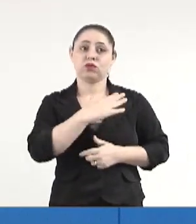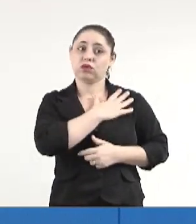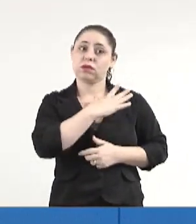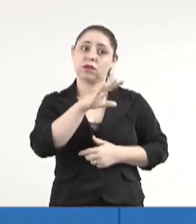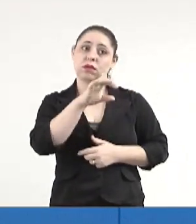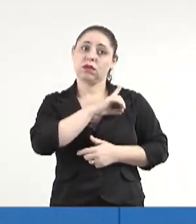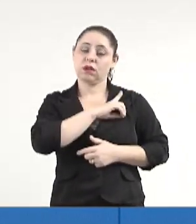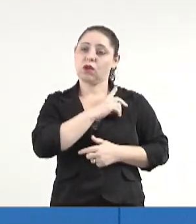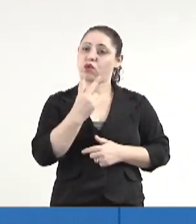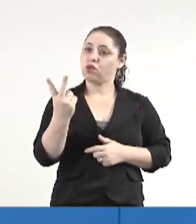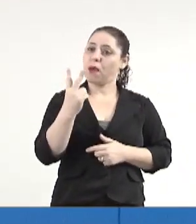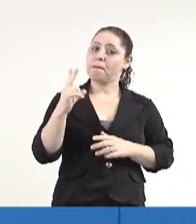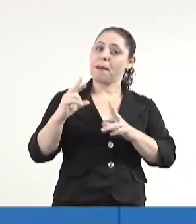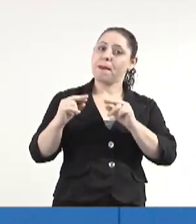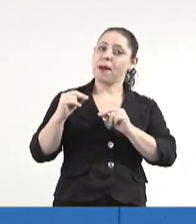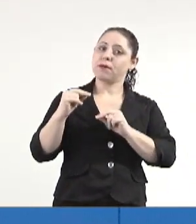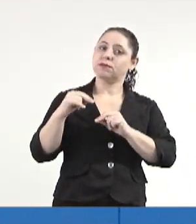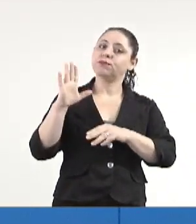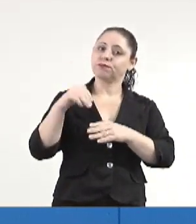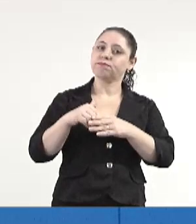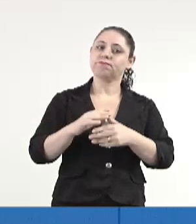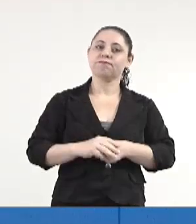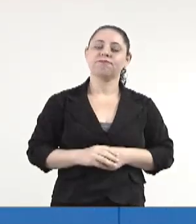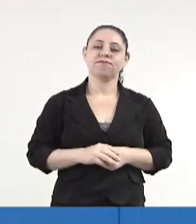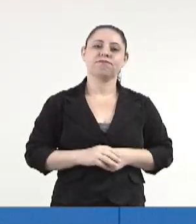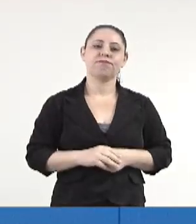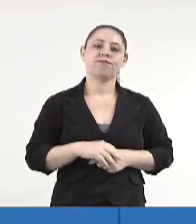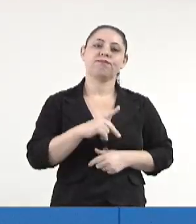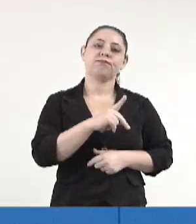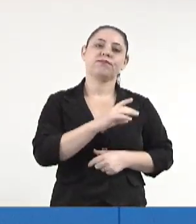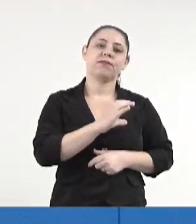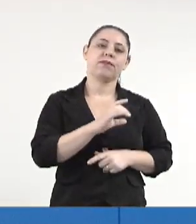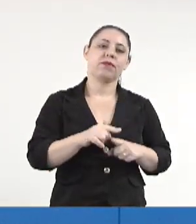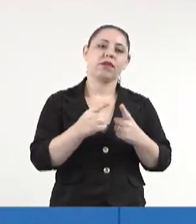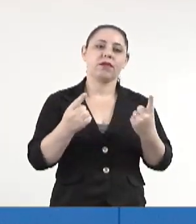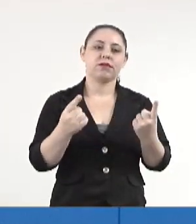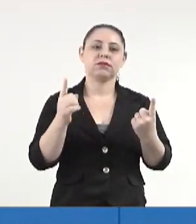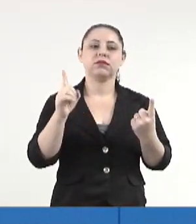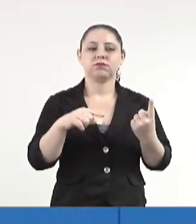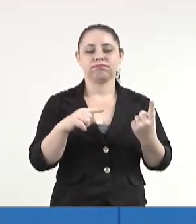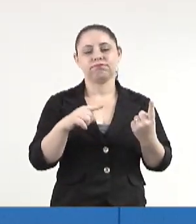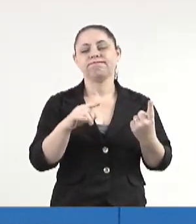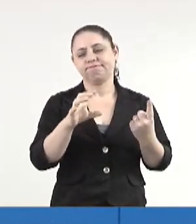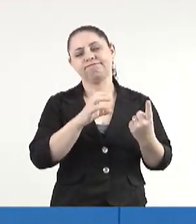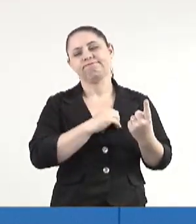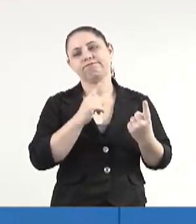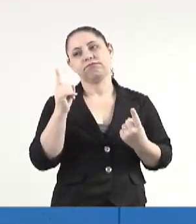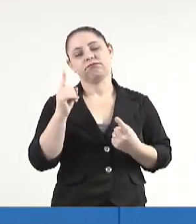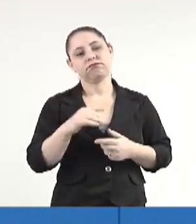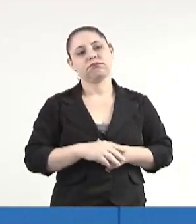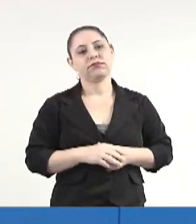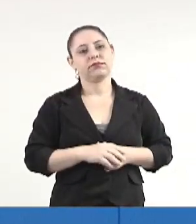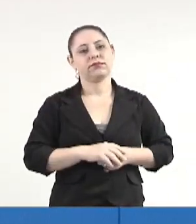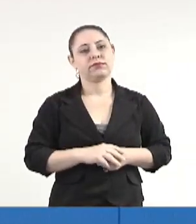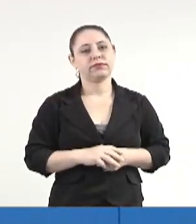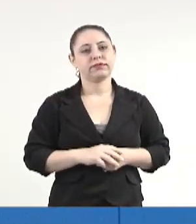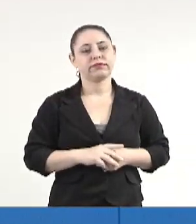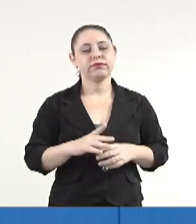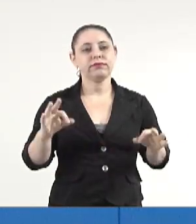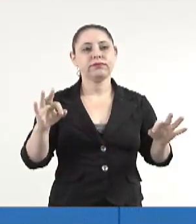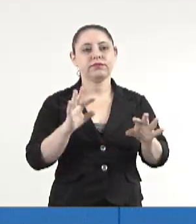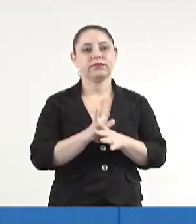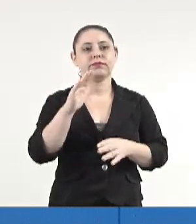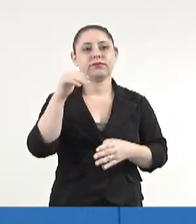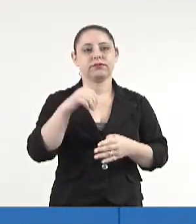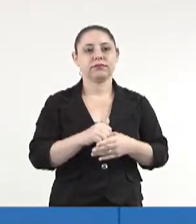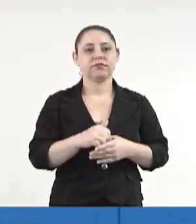e delegado aí. É da Polícia Civil, mas o senhor é querido lá. Encerrada a